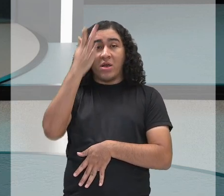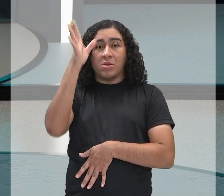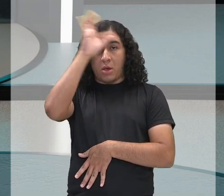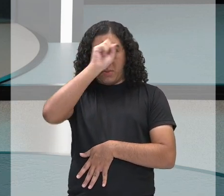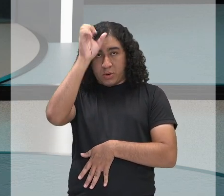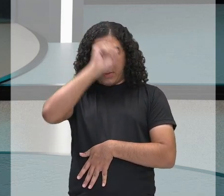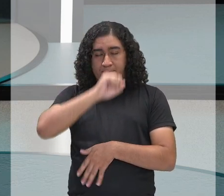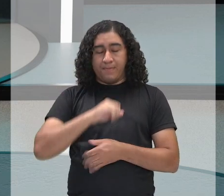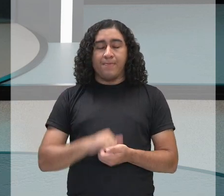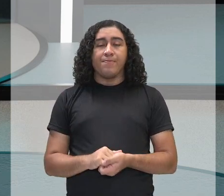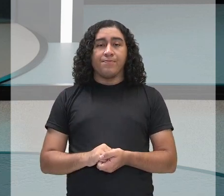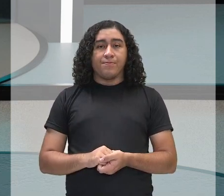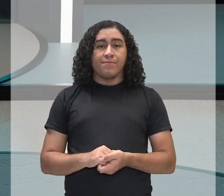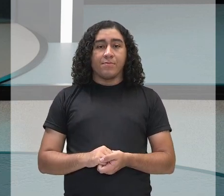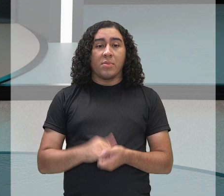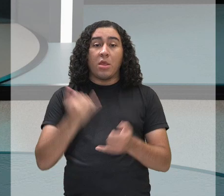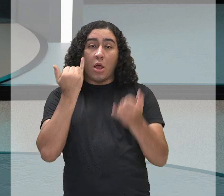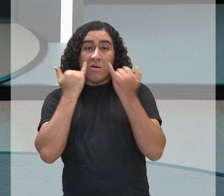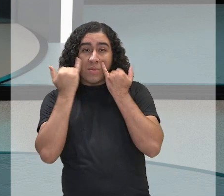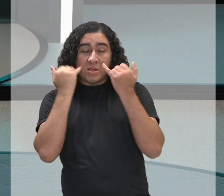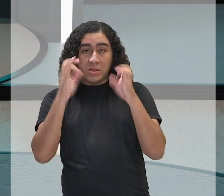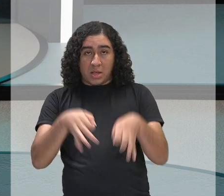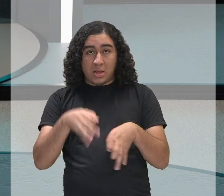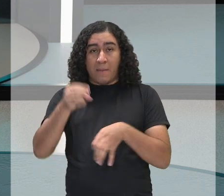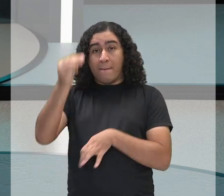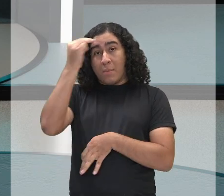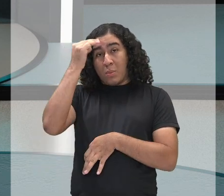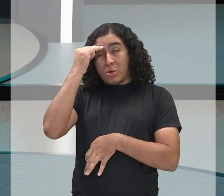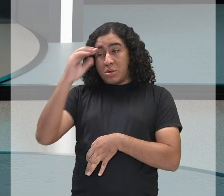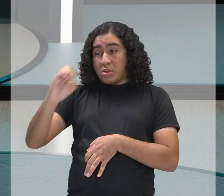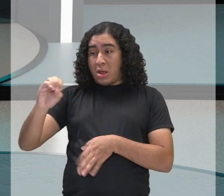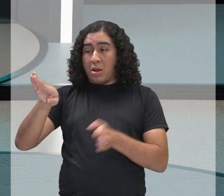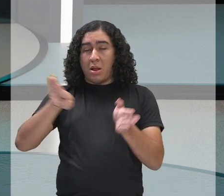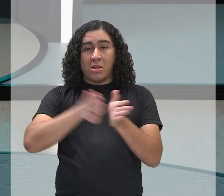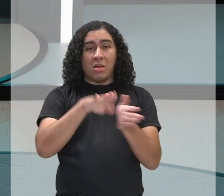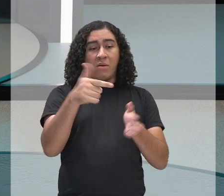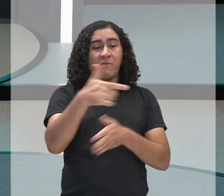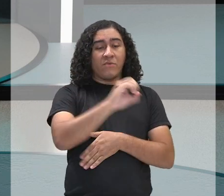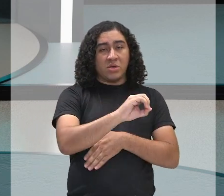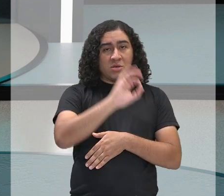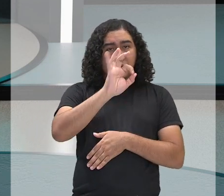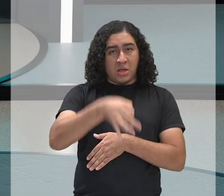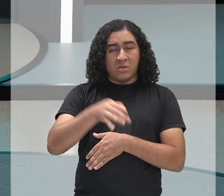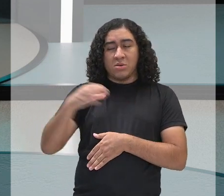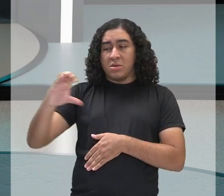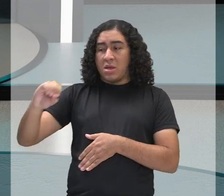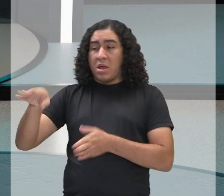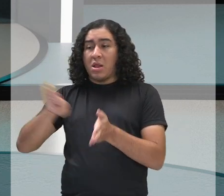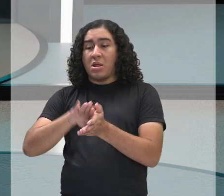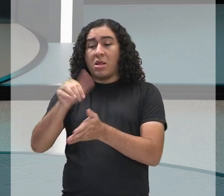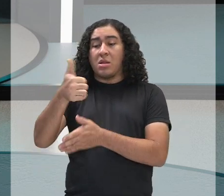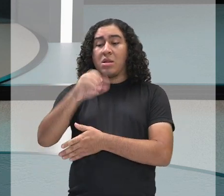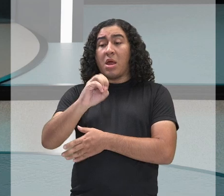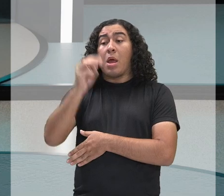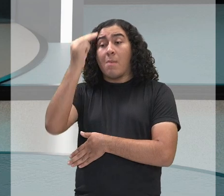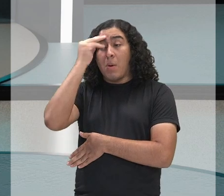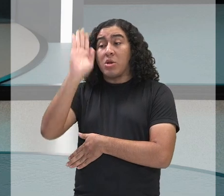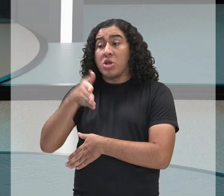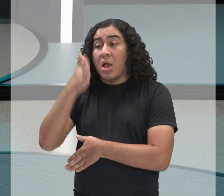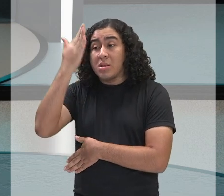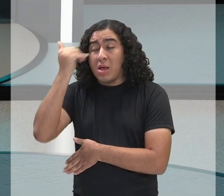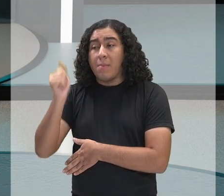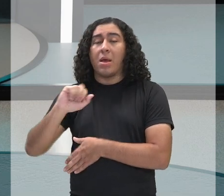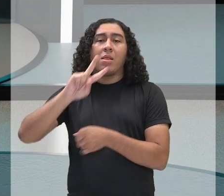aprendizado dos números. Primeira informação, memorizem de 0 a 20, tá? De 0 a 10 inicialmente, tá? Depois de 10 a